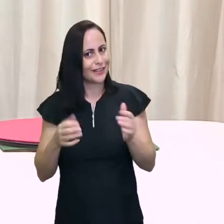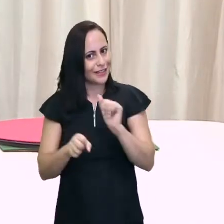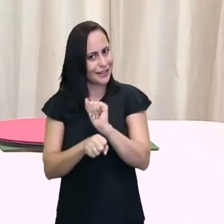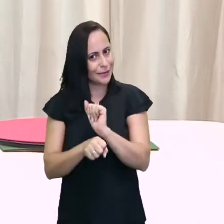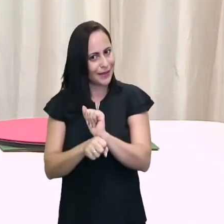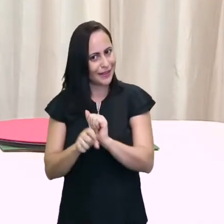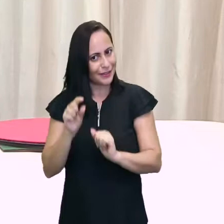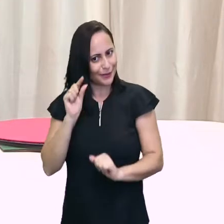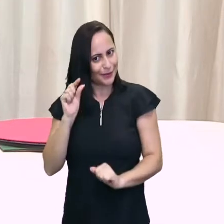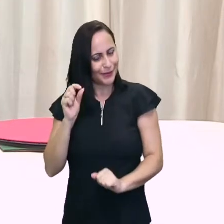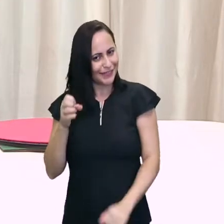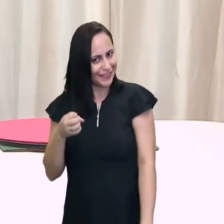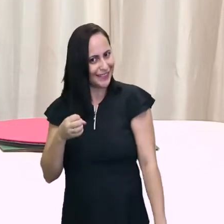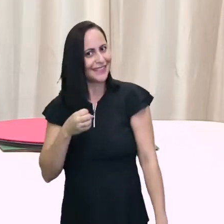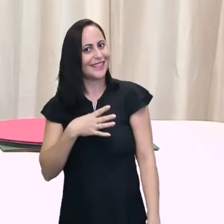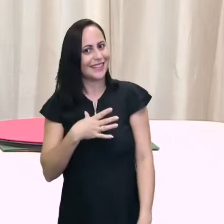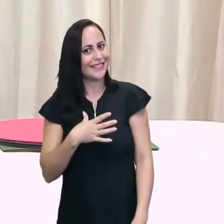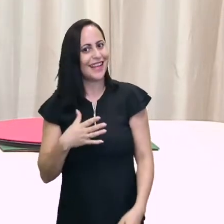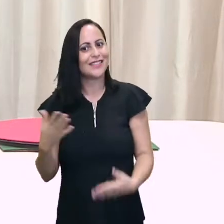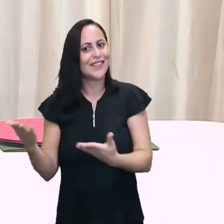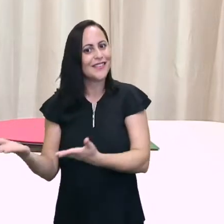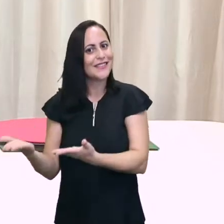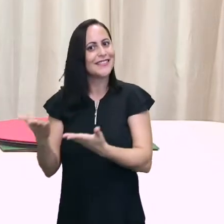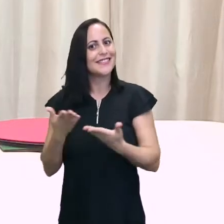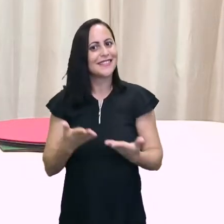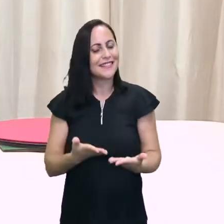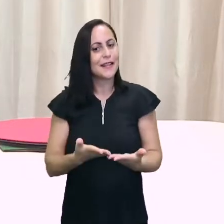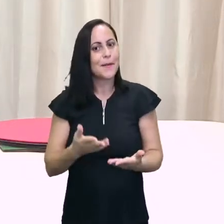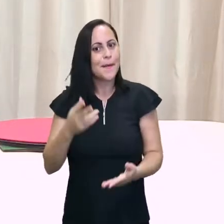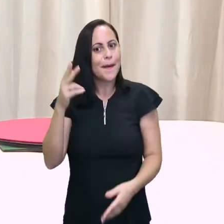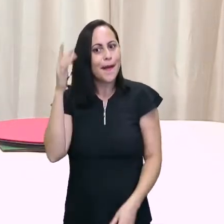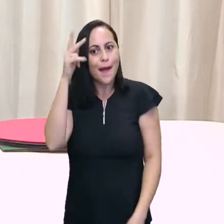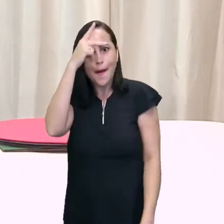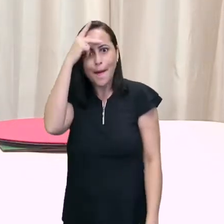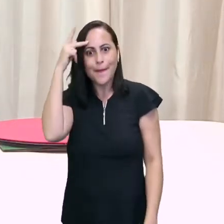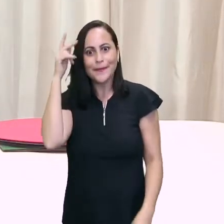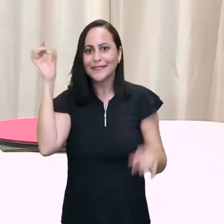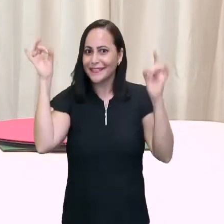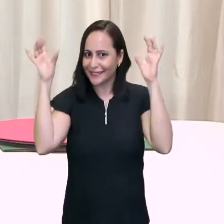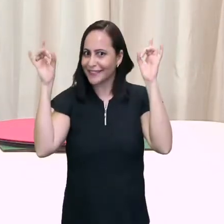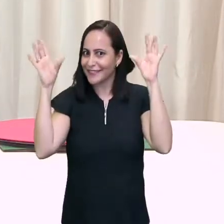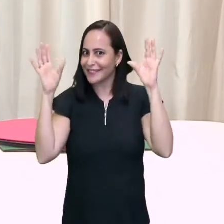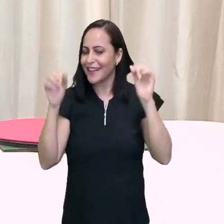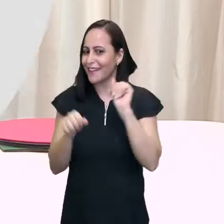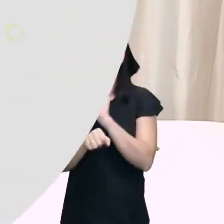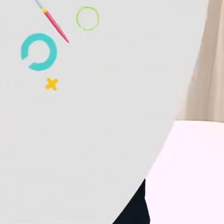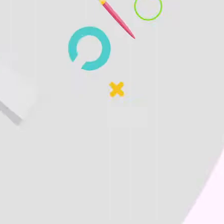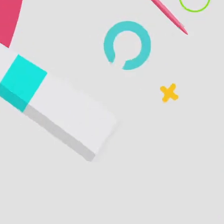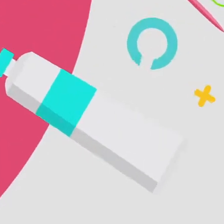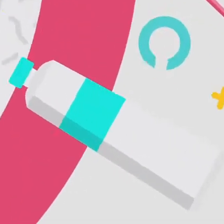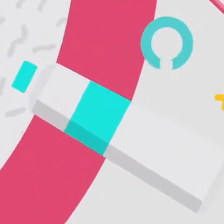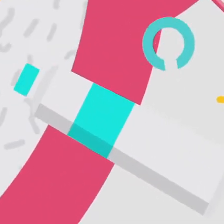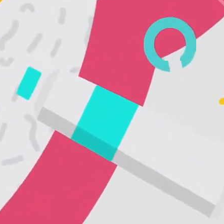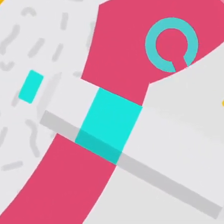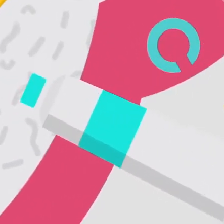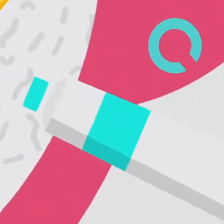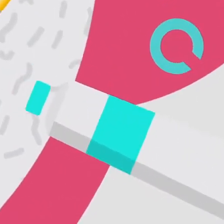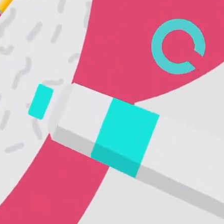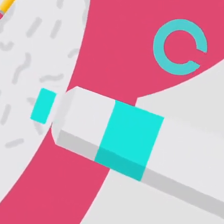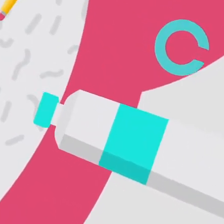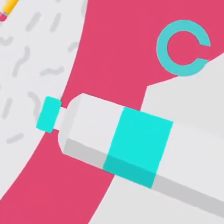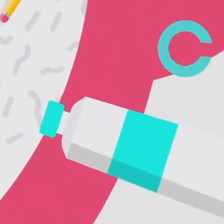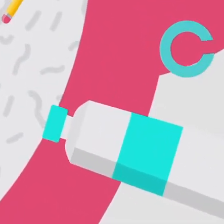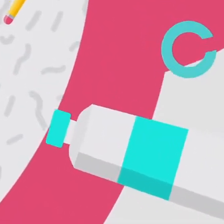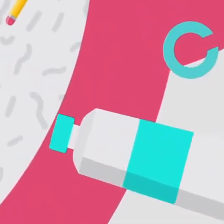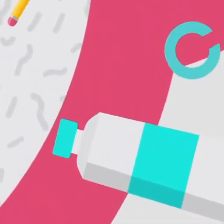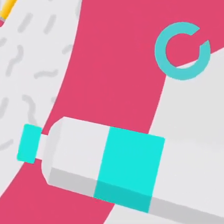que é surpresa, e vamos receber a nossa convidada, a professora Luciene. Aguarde, crianças!